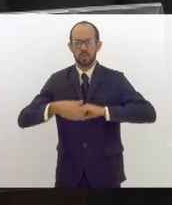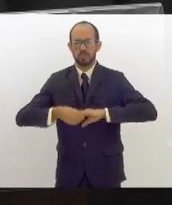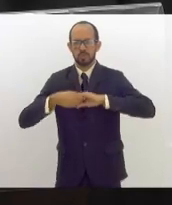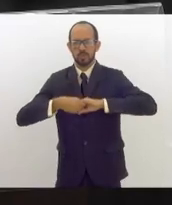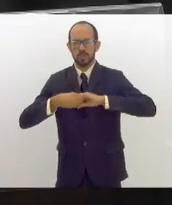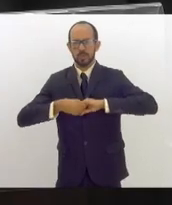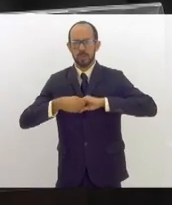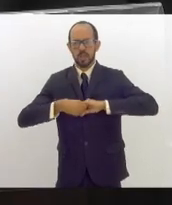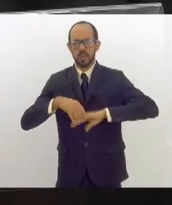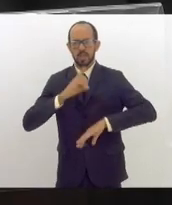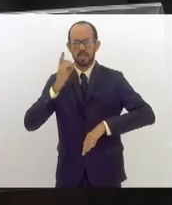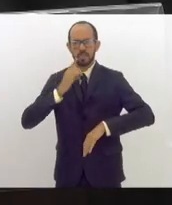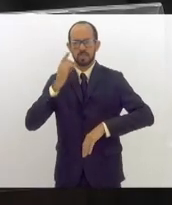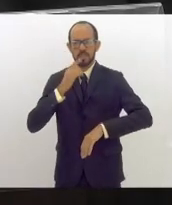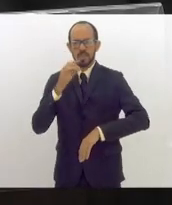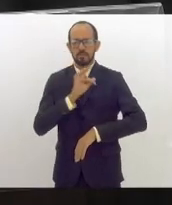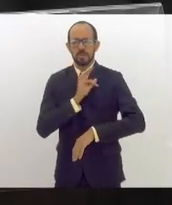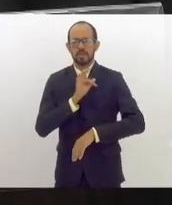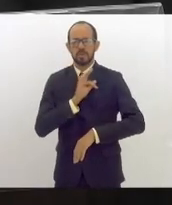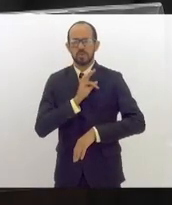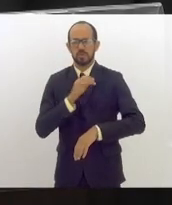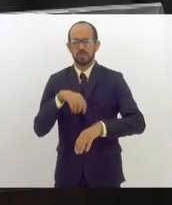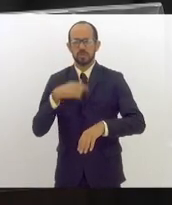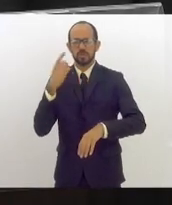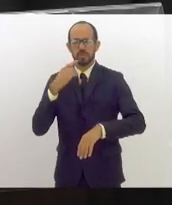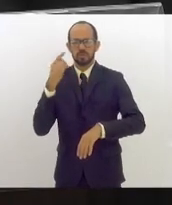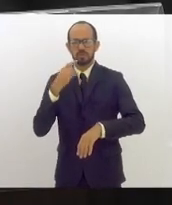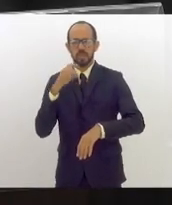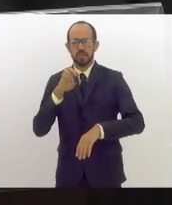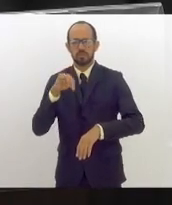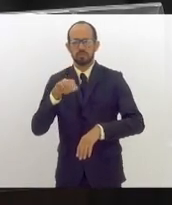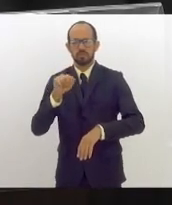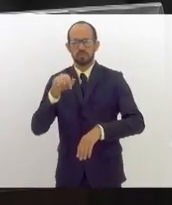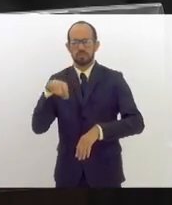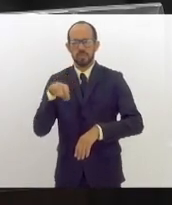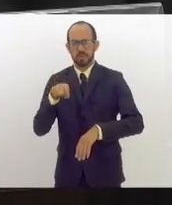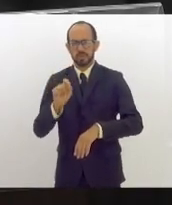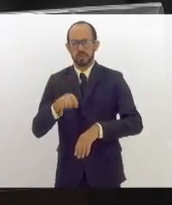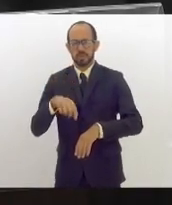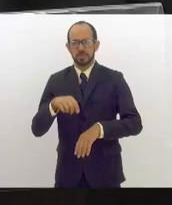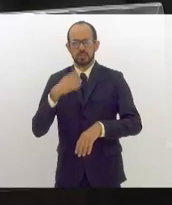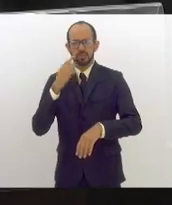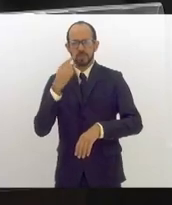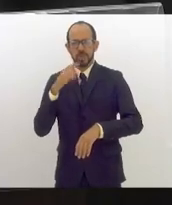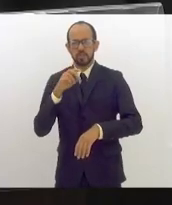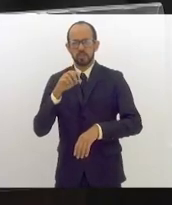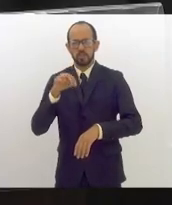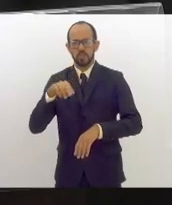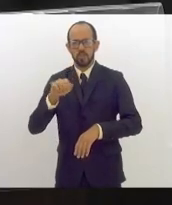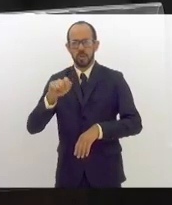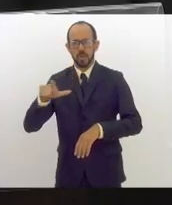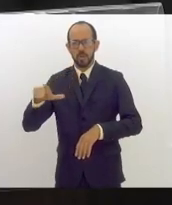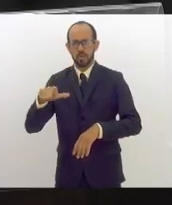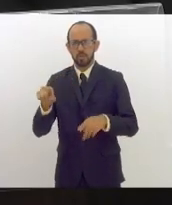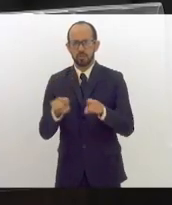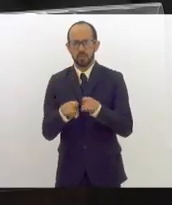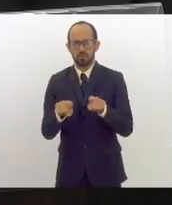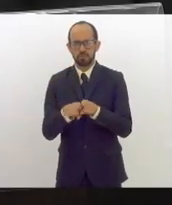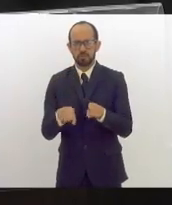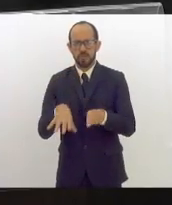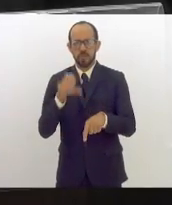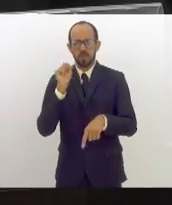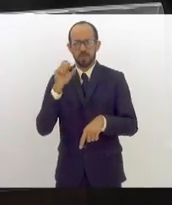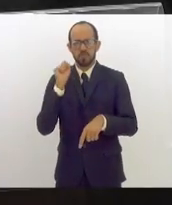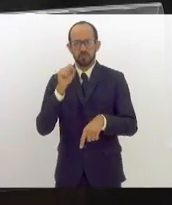a deputada Marta Rocha Deputado Marcos Lemos Deputado Noel de Carvalho ouvir aqui também o nome